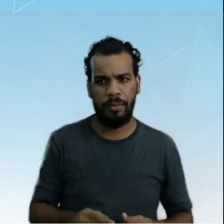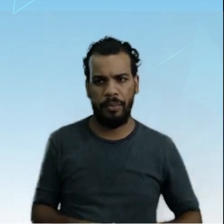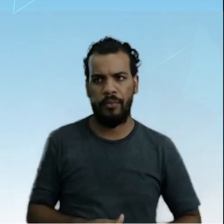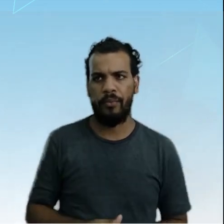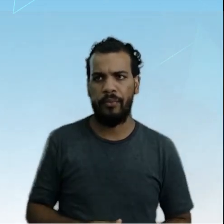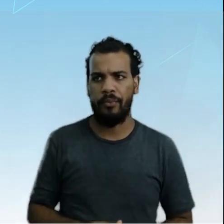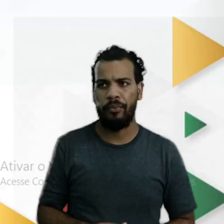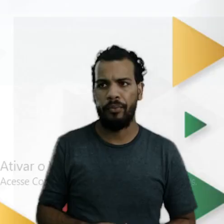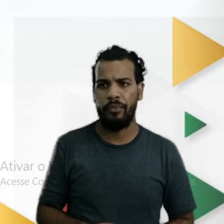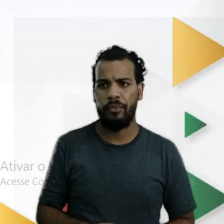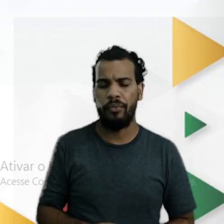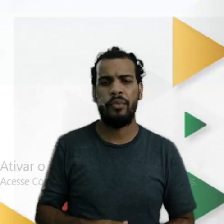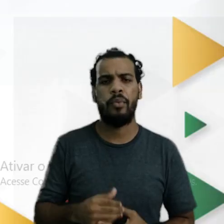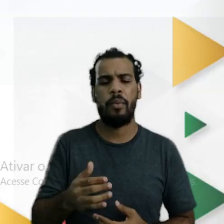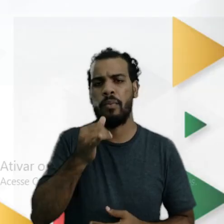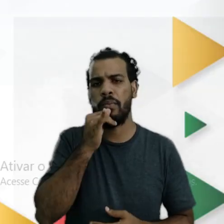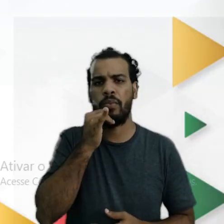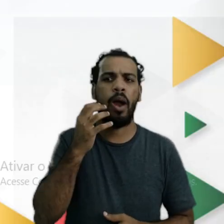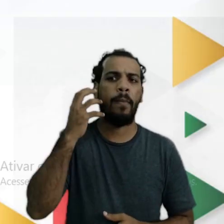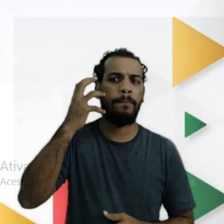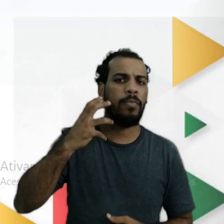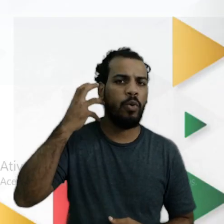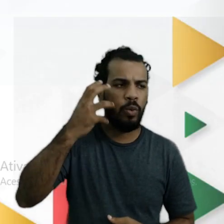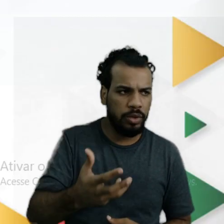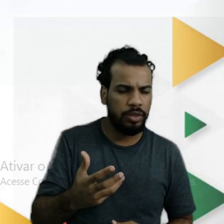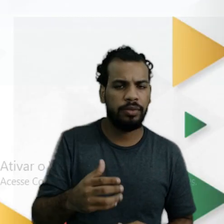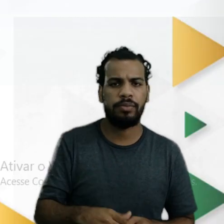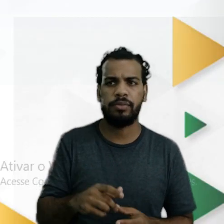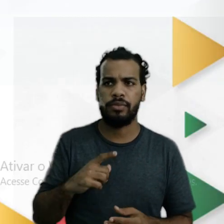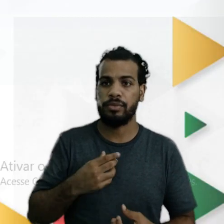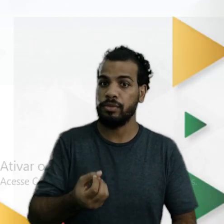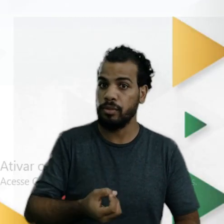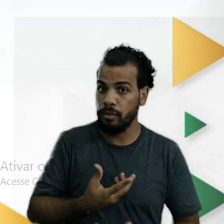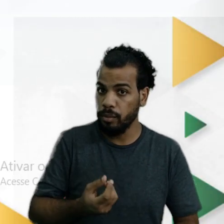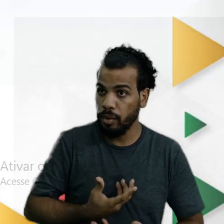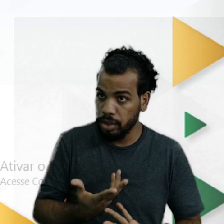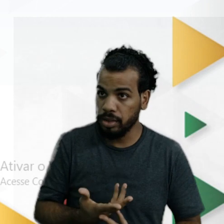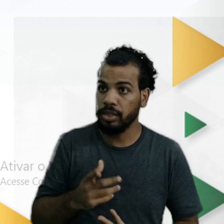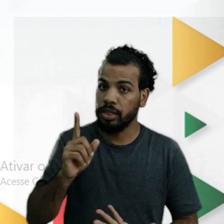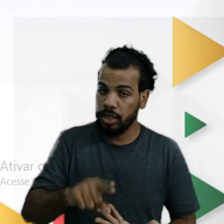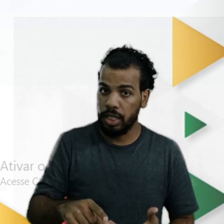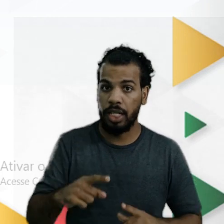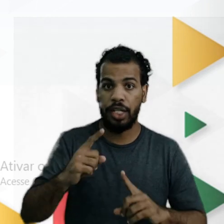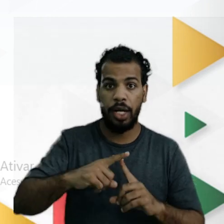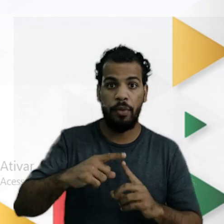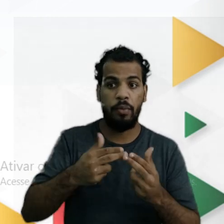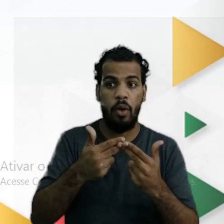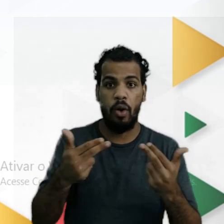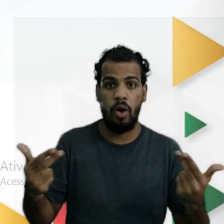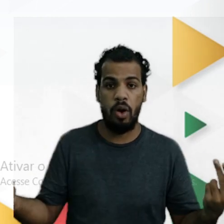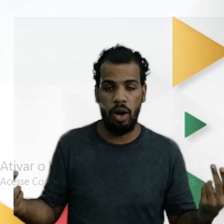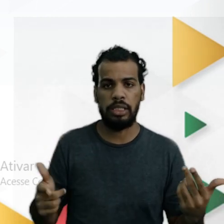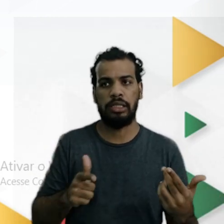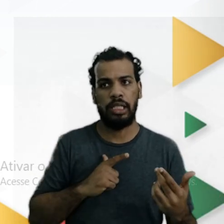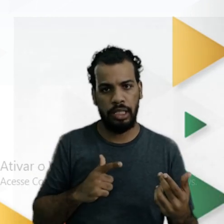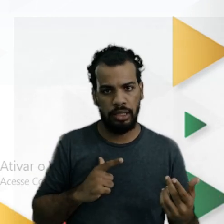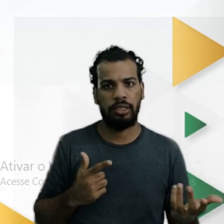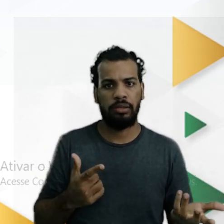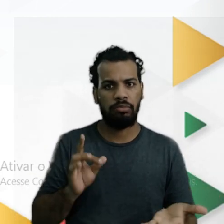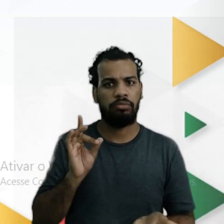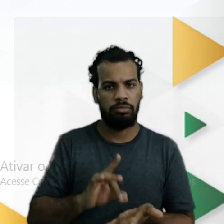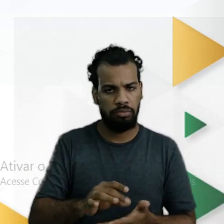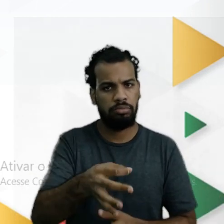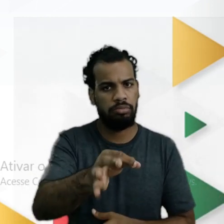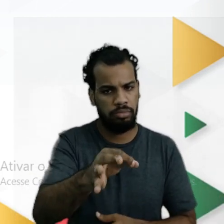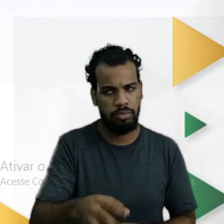haver, como é uma música Ah. e a questão poética, há vários tipos de interpretação, obviamente.